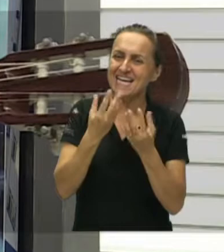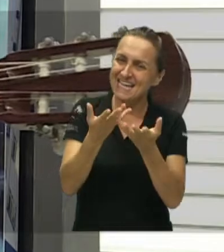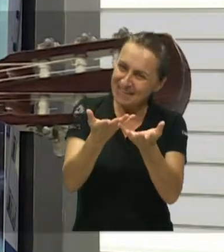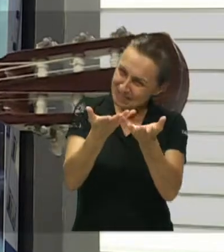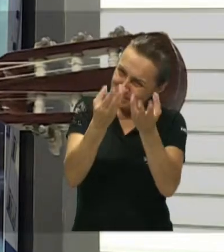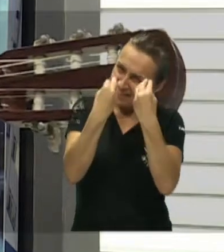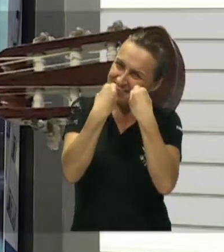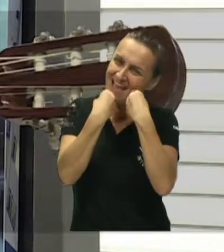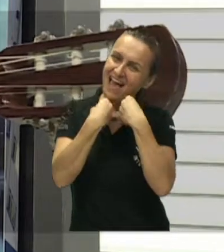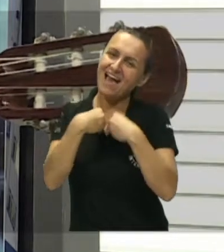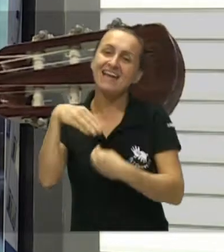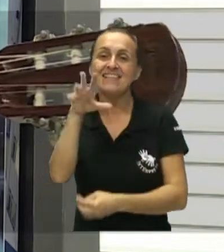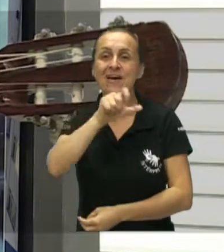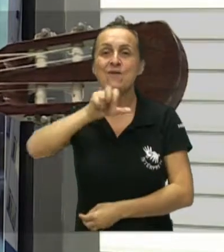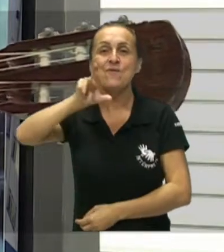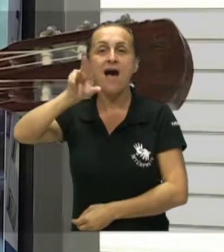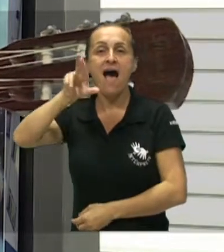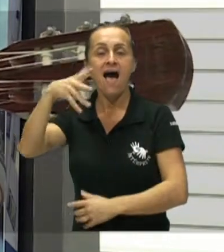eu respirar e